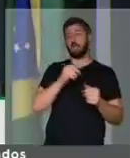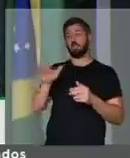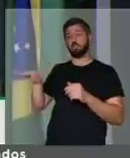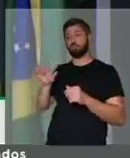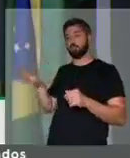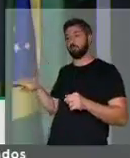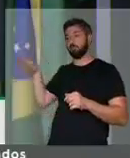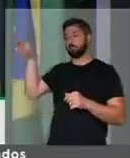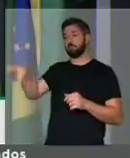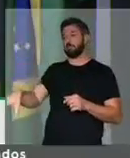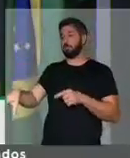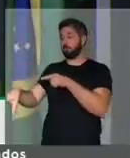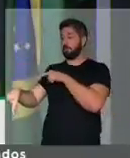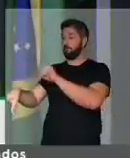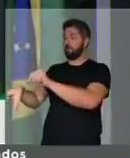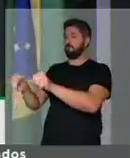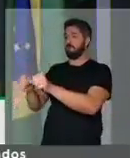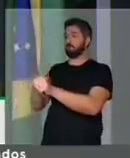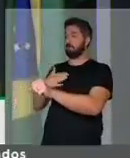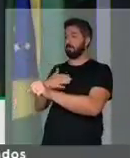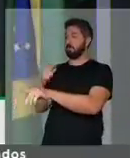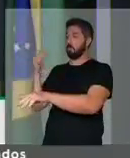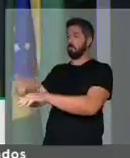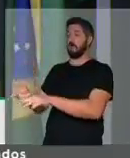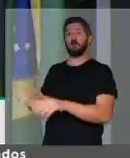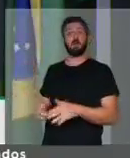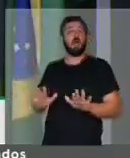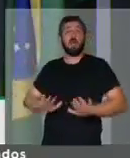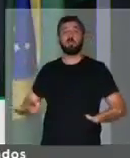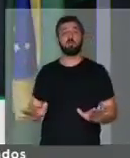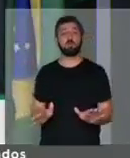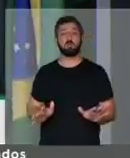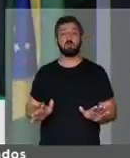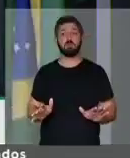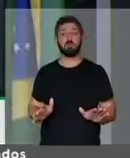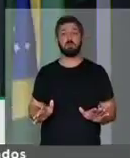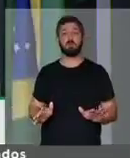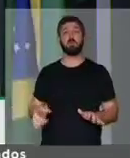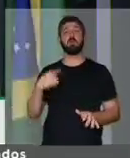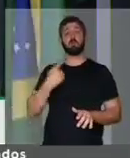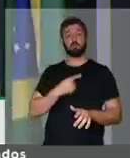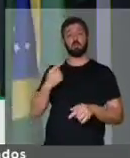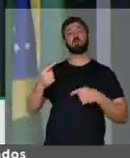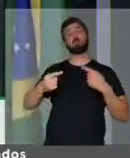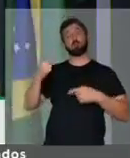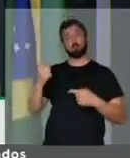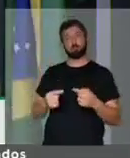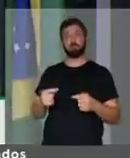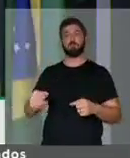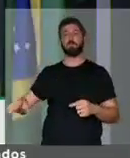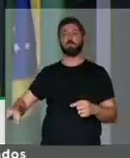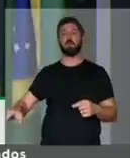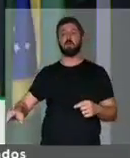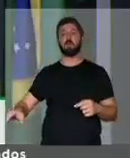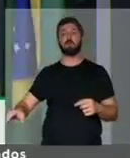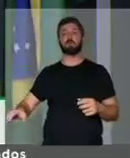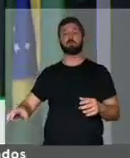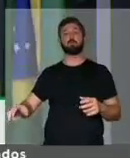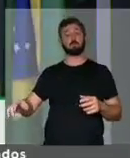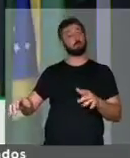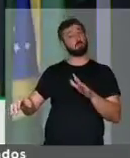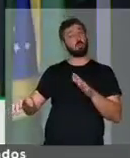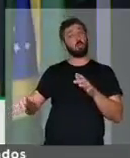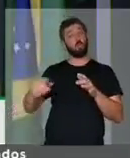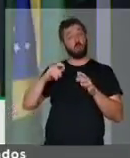agora quer jogar um peso sobre essas entidades. Então, depois dessas discussões, nós havíamos imaginado que o nobre relator teria um